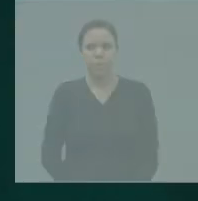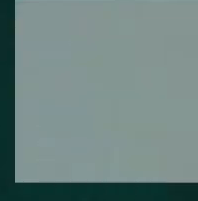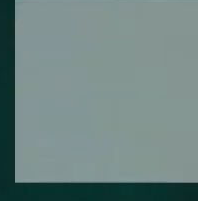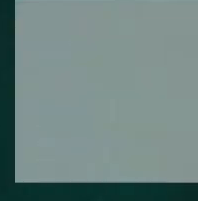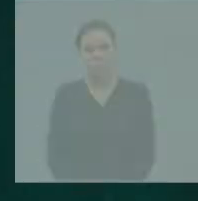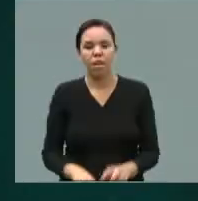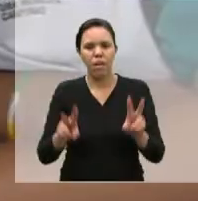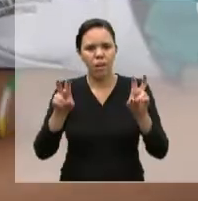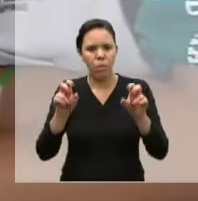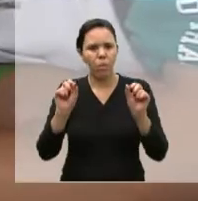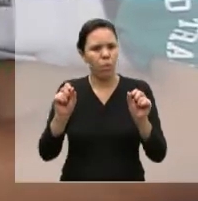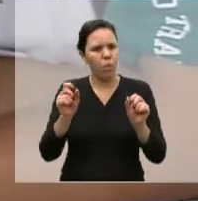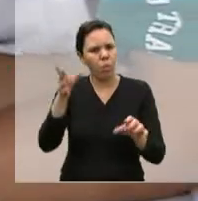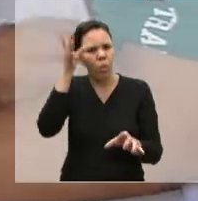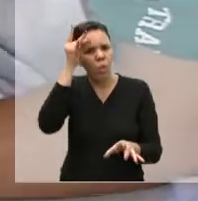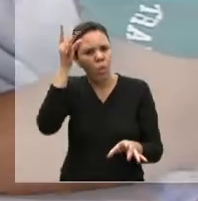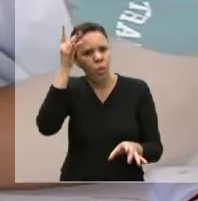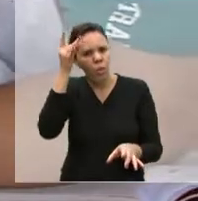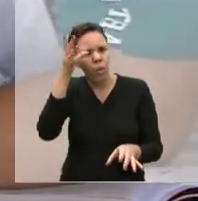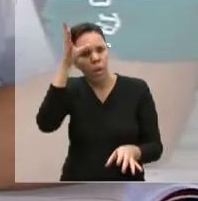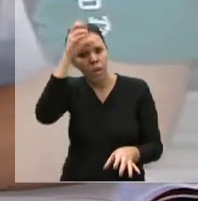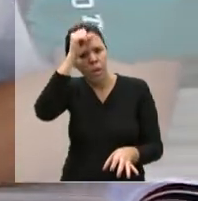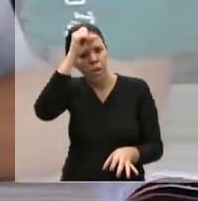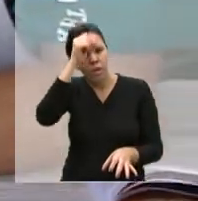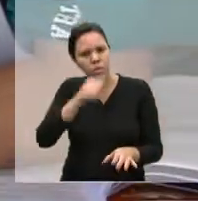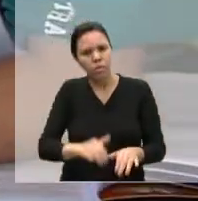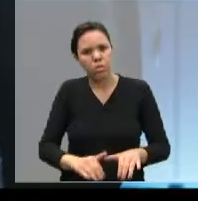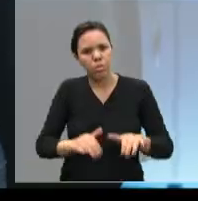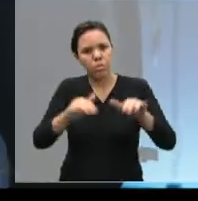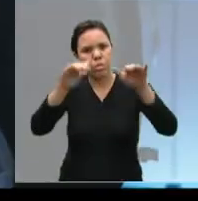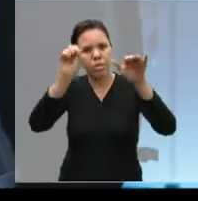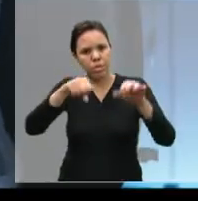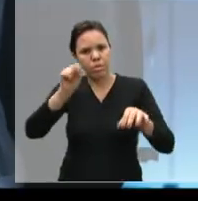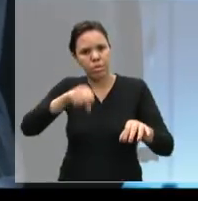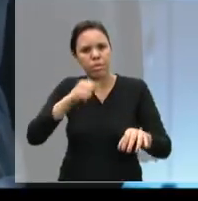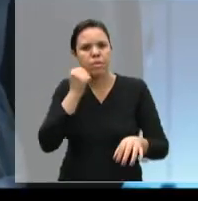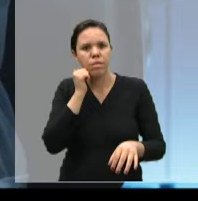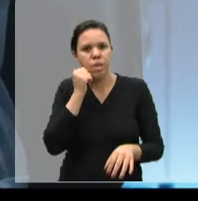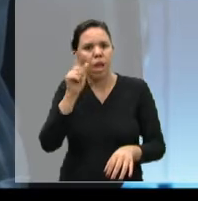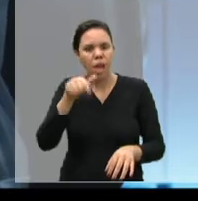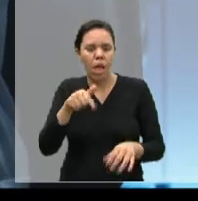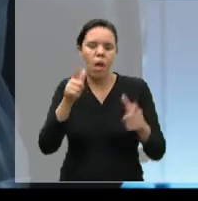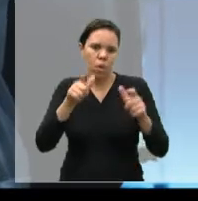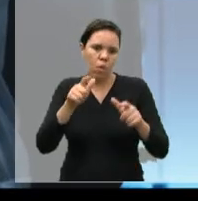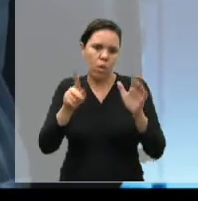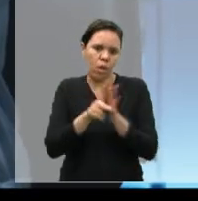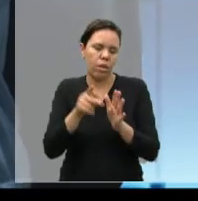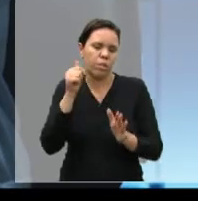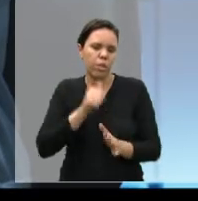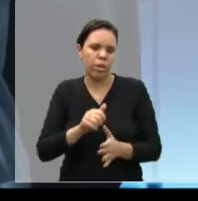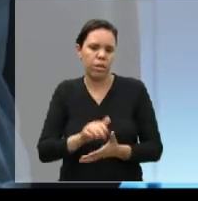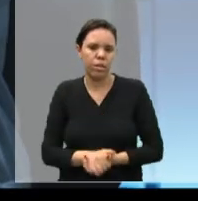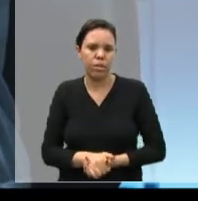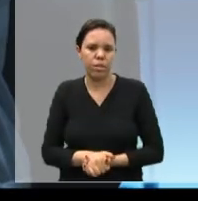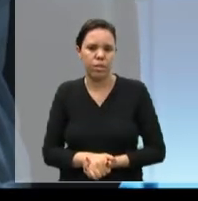E uma lição essas meninas já aprenderam desde cedo: ciência também é lugar de mulher.